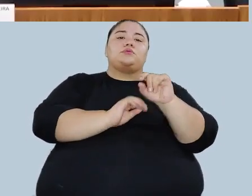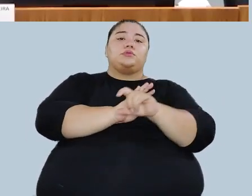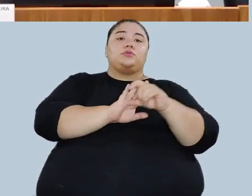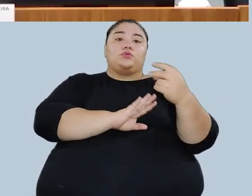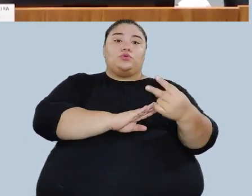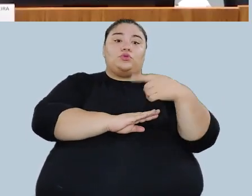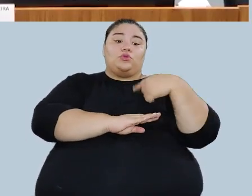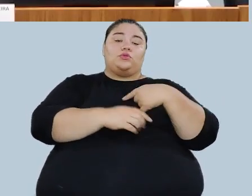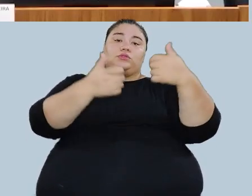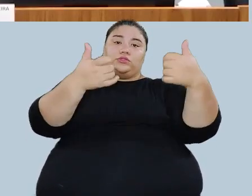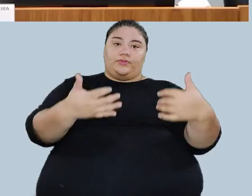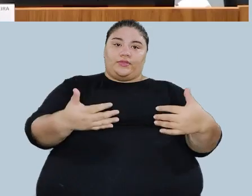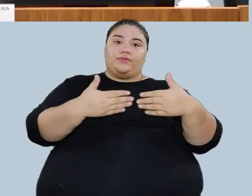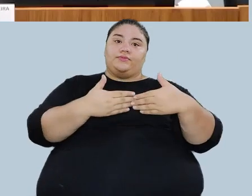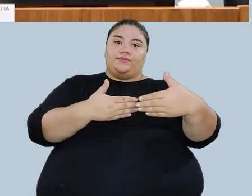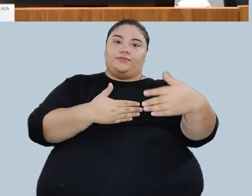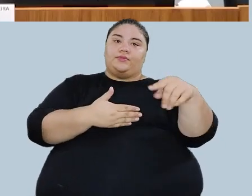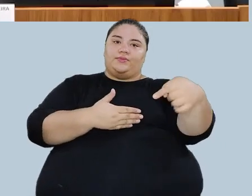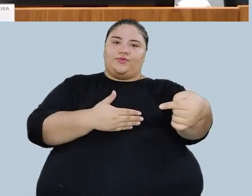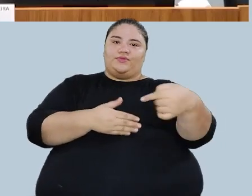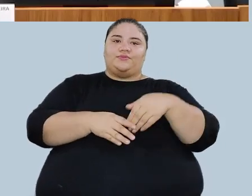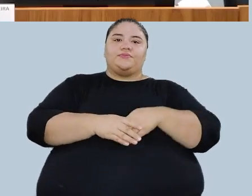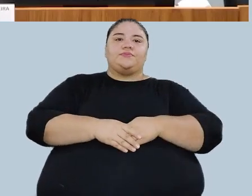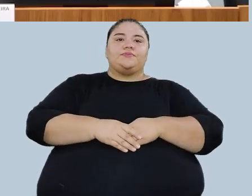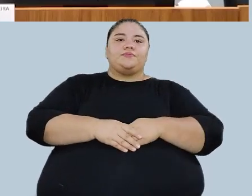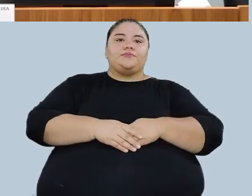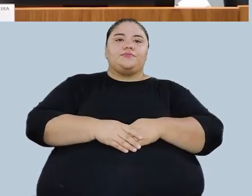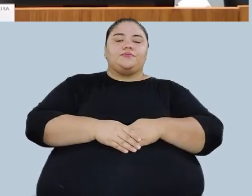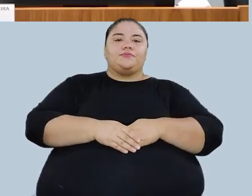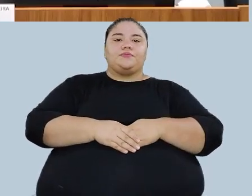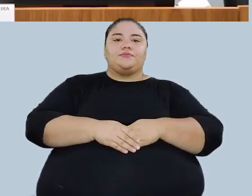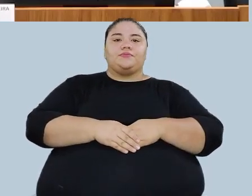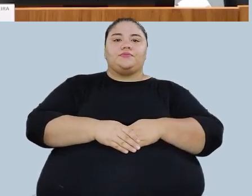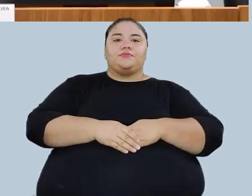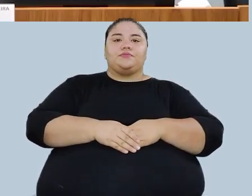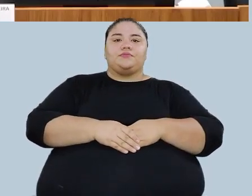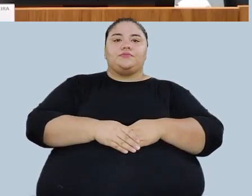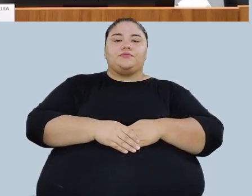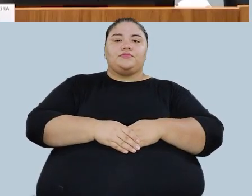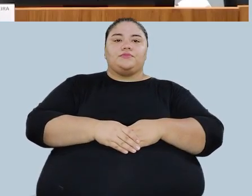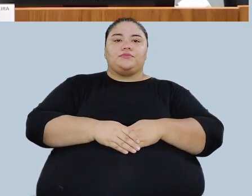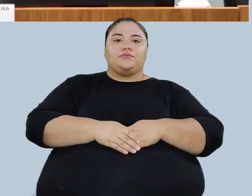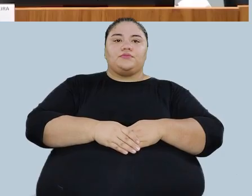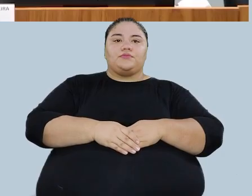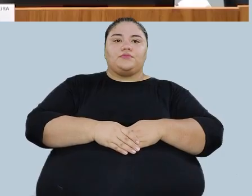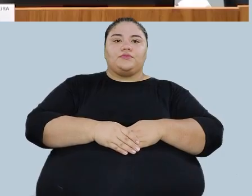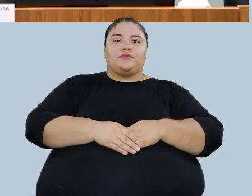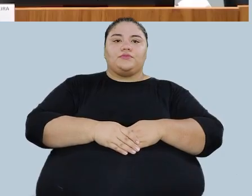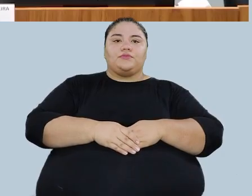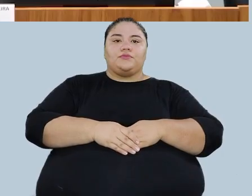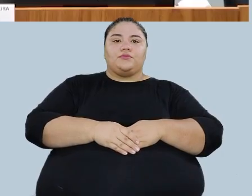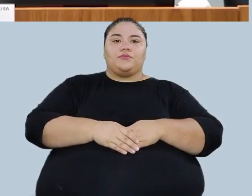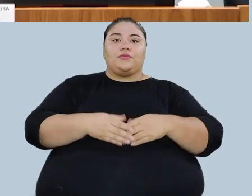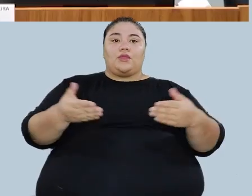qual nós falaremos mais adiante, né? Melhor tratar disso de um modo geral. Então, vejam, e aqui, também